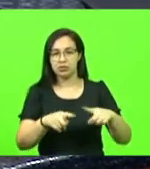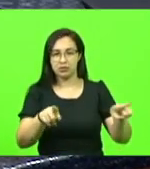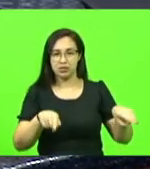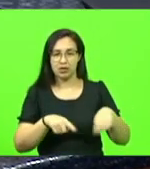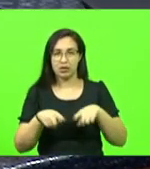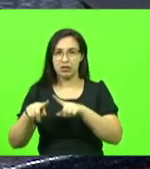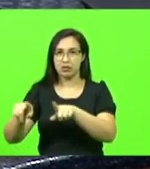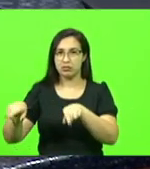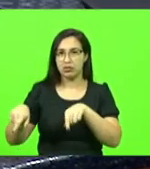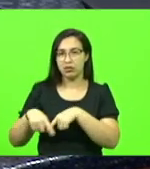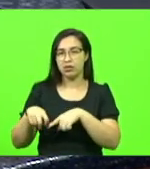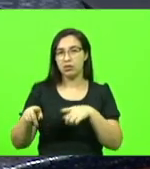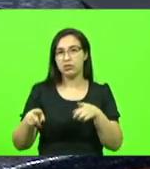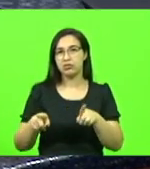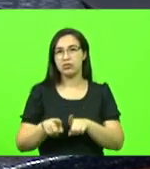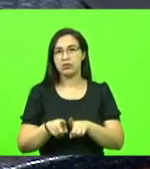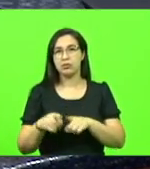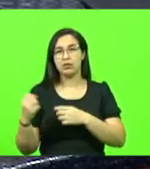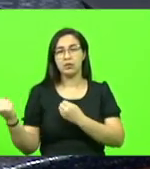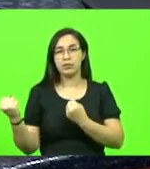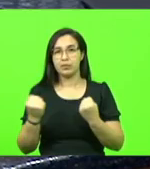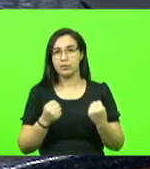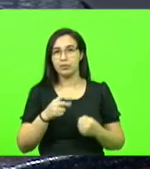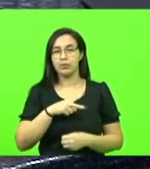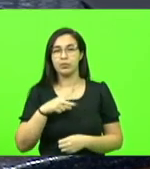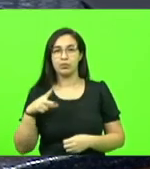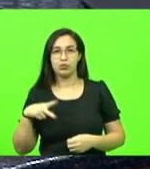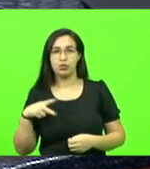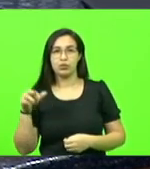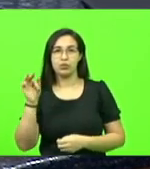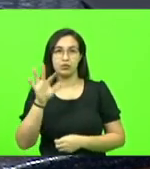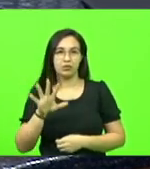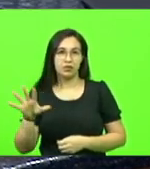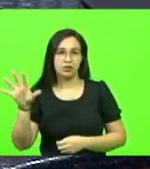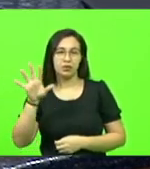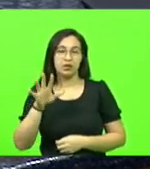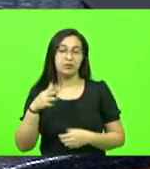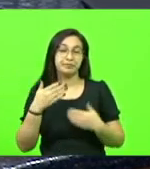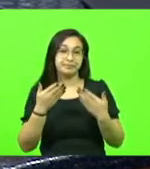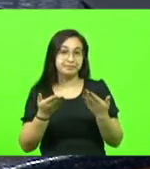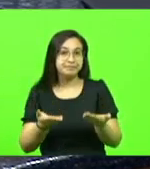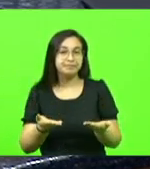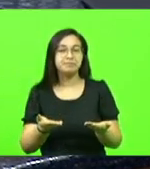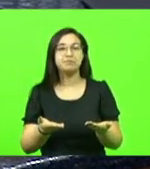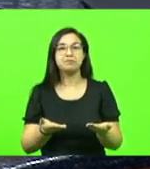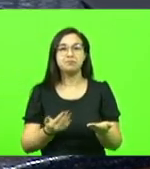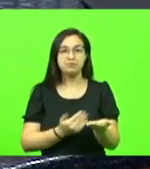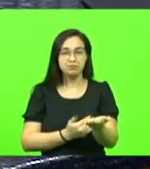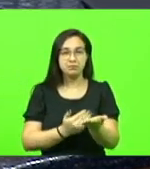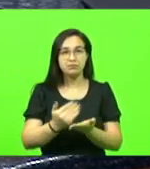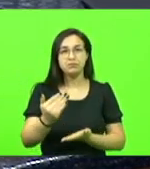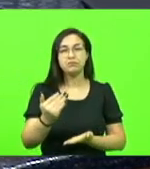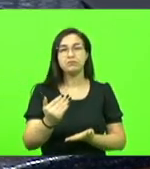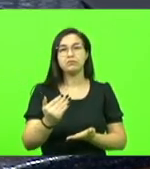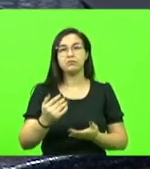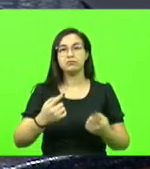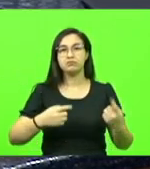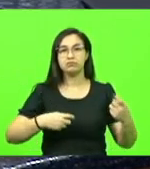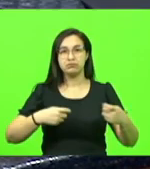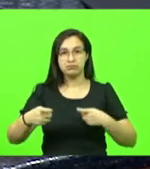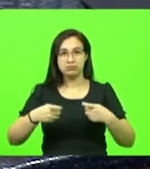lado, poder público, estadual e federal do outro. Então, e ali, a partir daquele momento, a partir da Guerra do